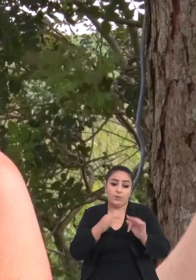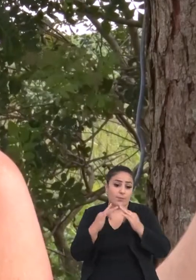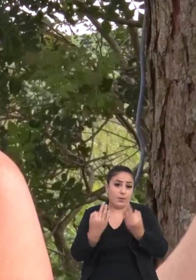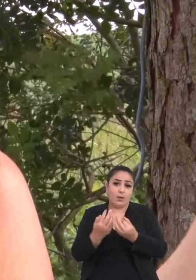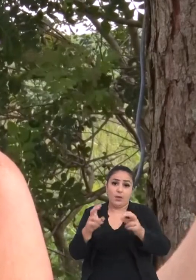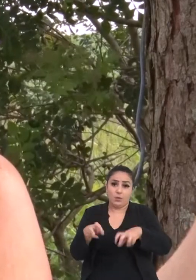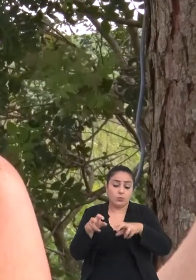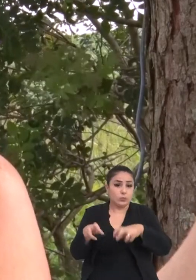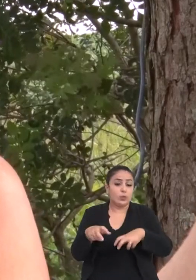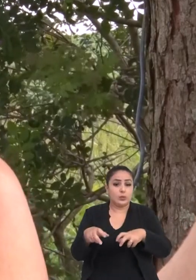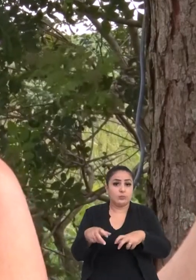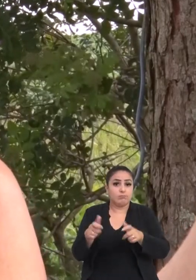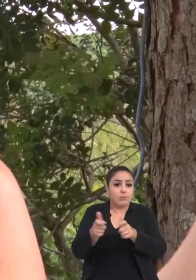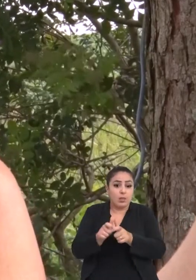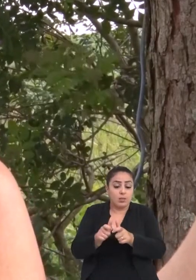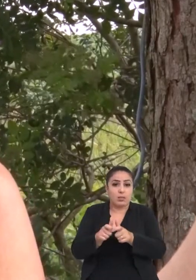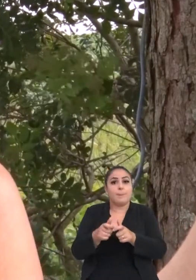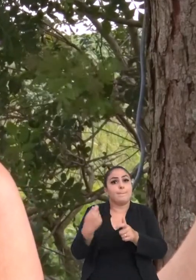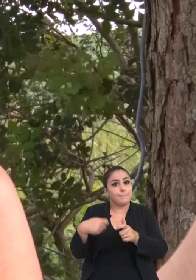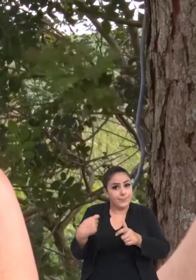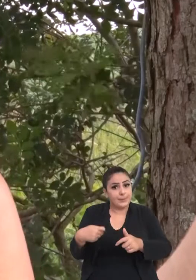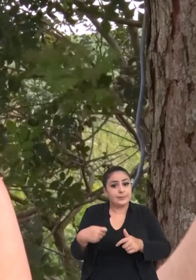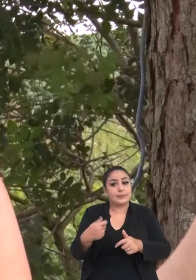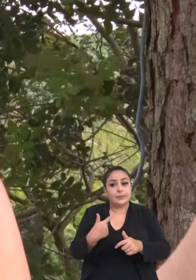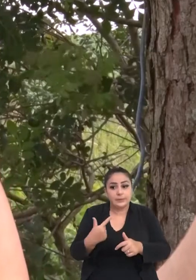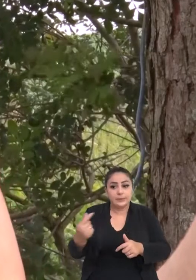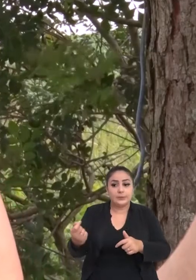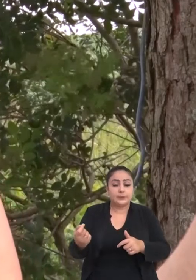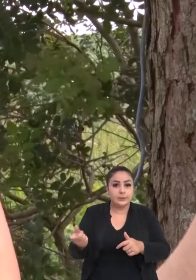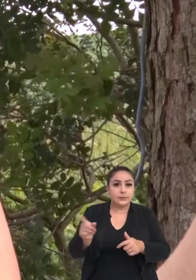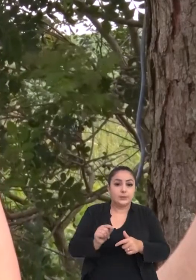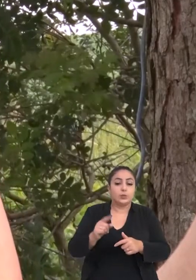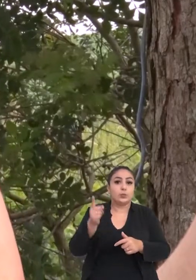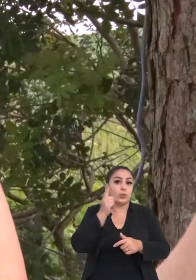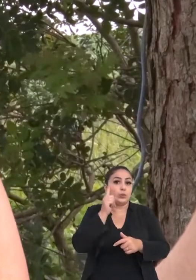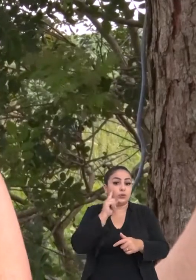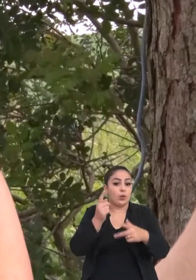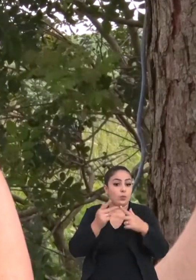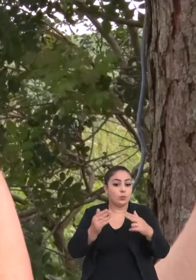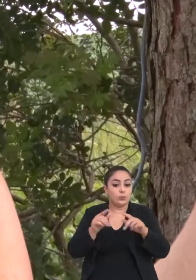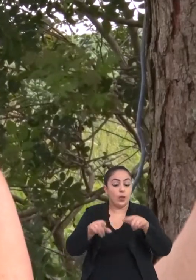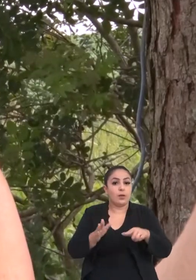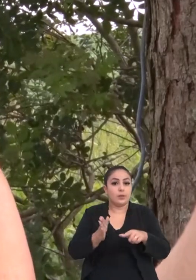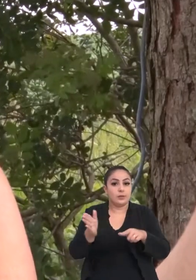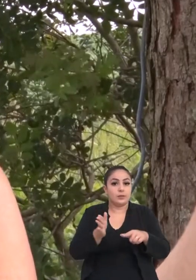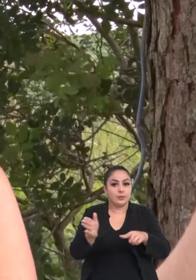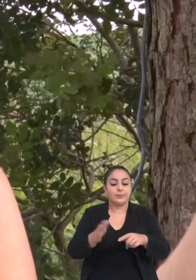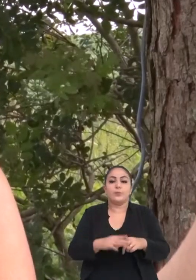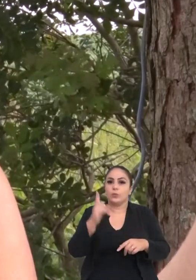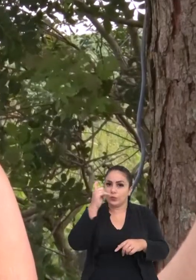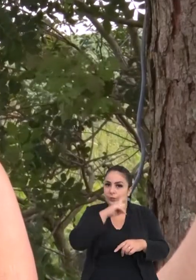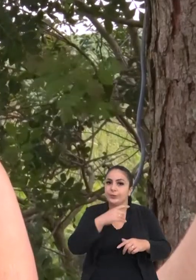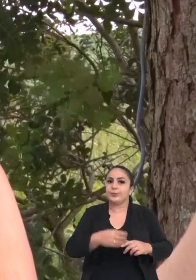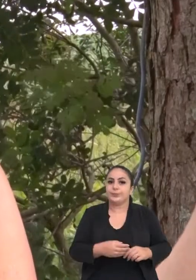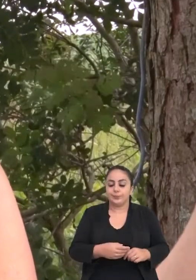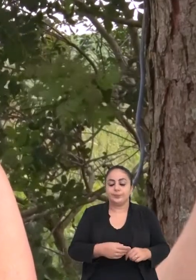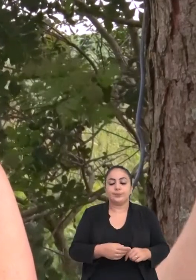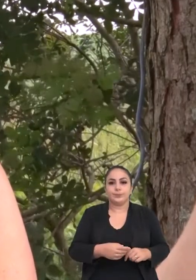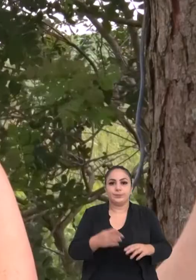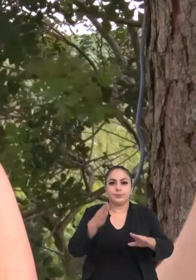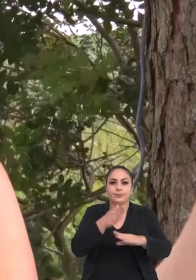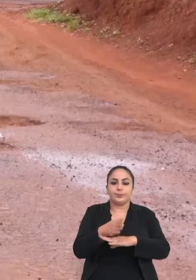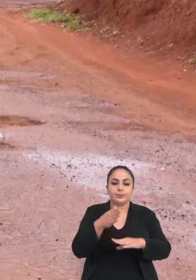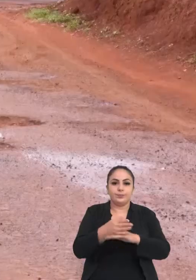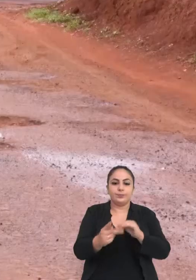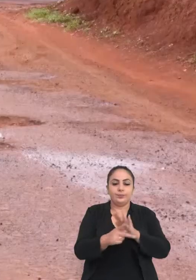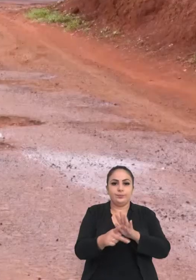coisa ou outra. A gente é família de agricultor pequeno, né? Daí precisa, né, de sair. Todo dia alguém tem que ir para algum lugar, né? Então fica difícil,